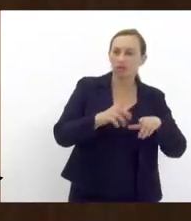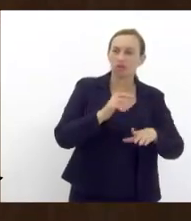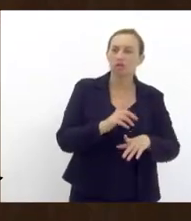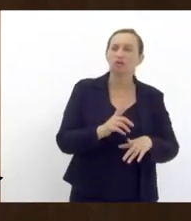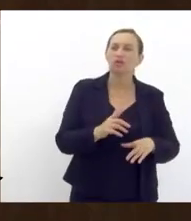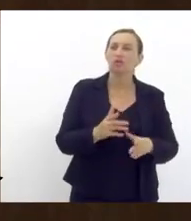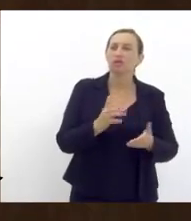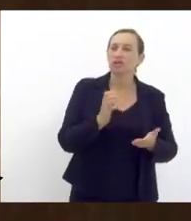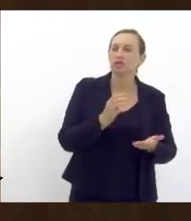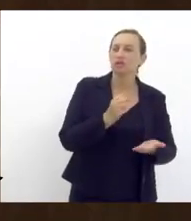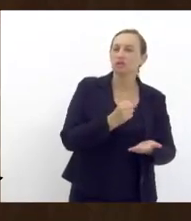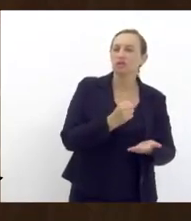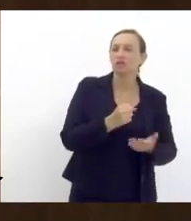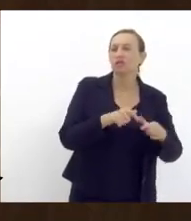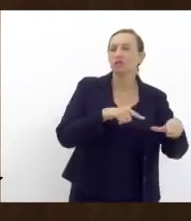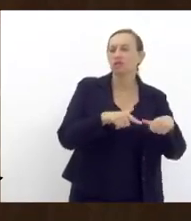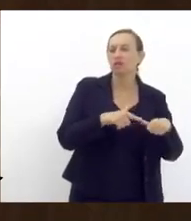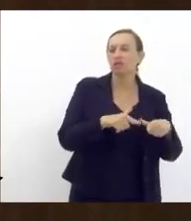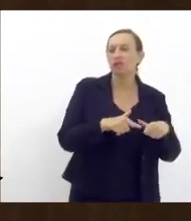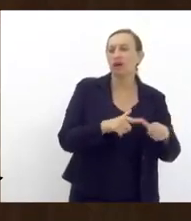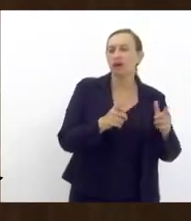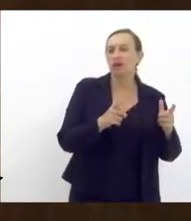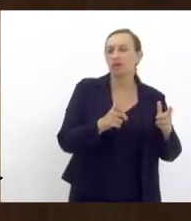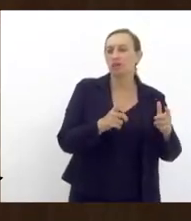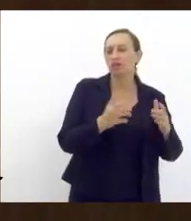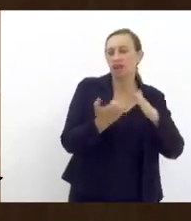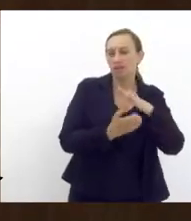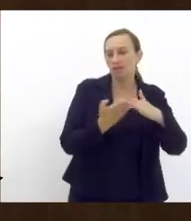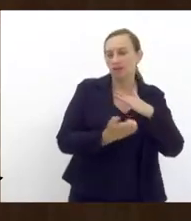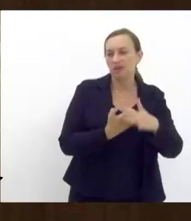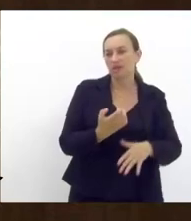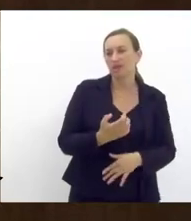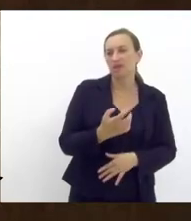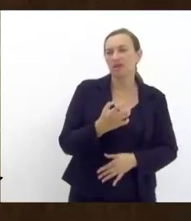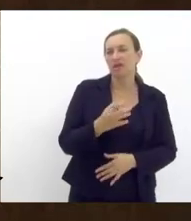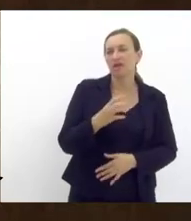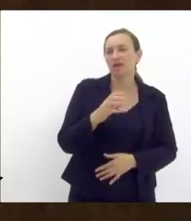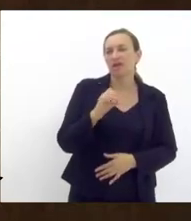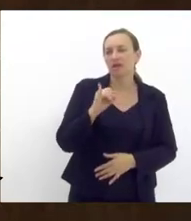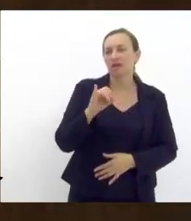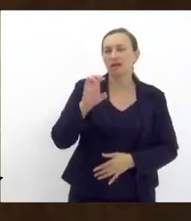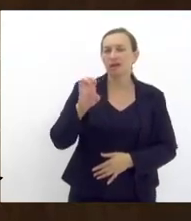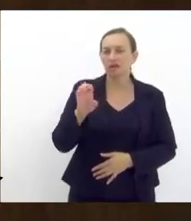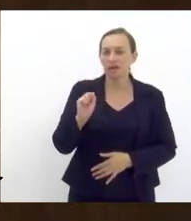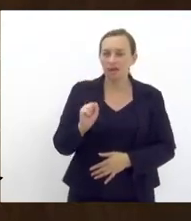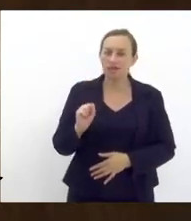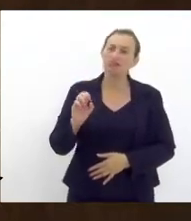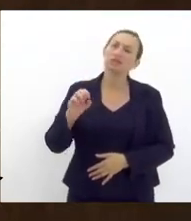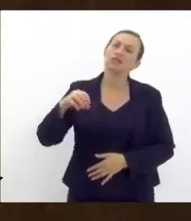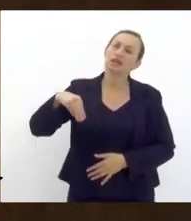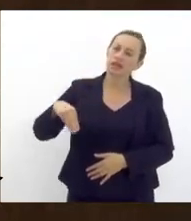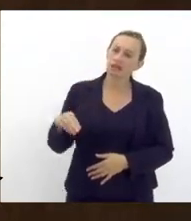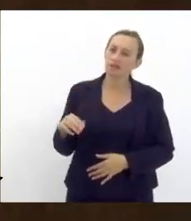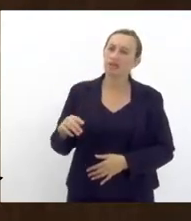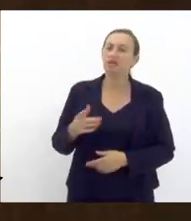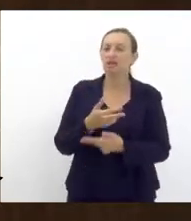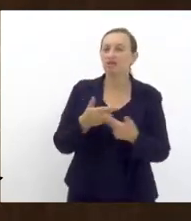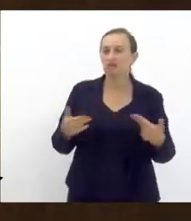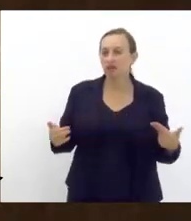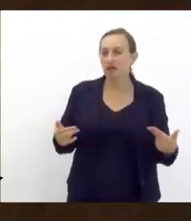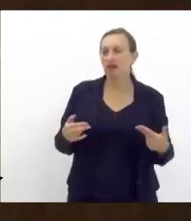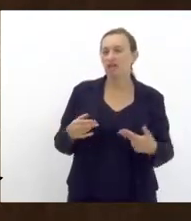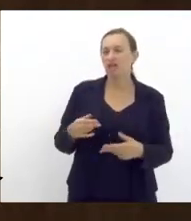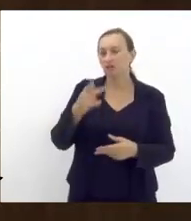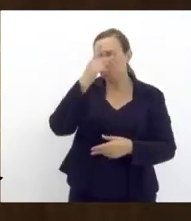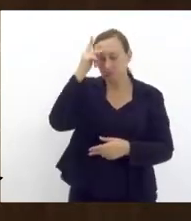empregados pela rede CSN mas também as moradoras e Moradores de Volta Redonda de muitas cidades do Sul